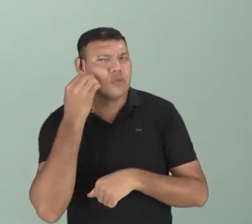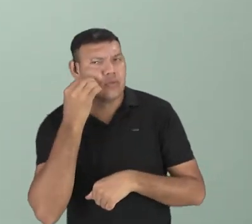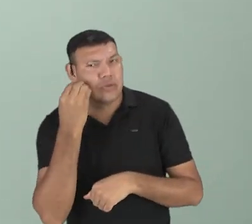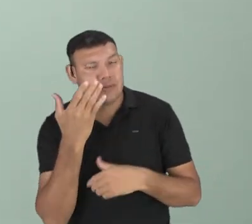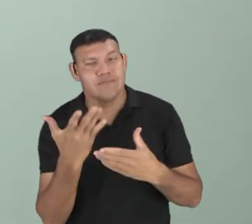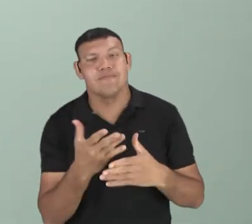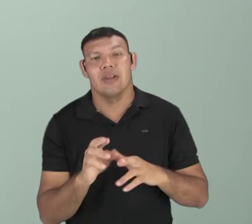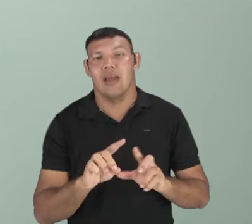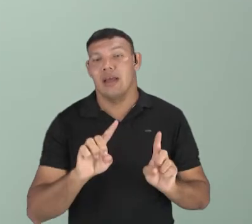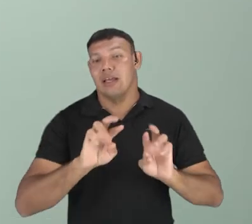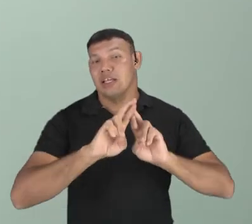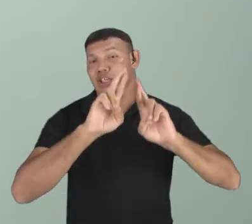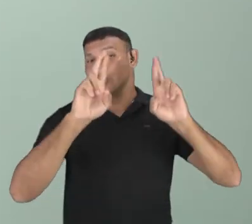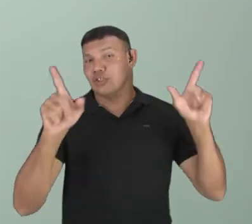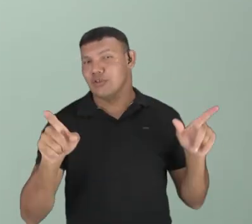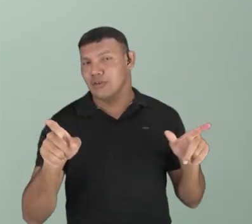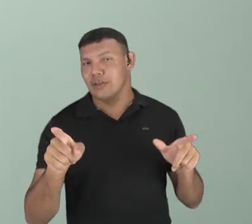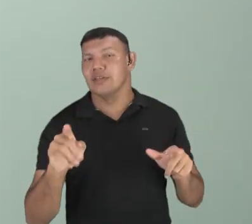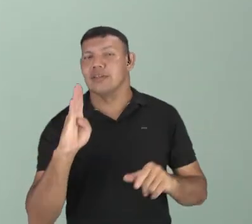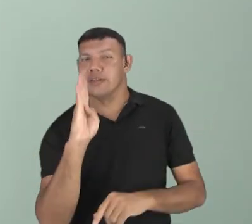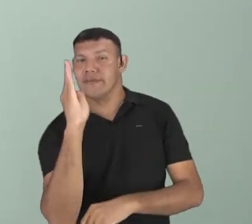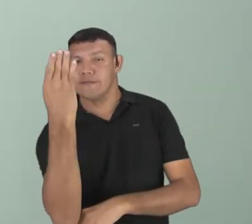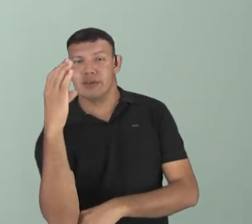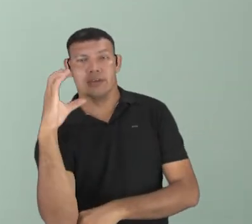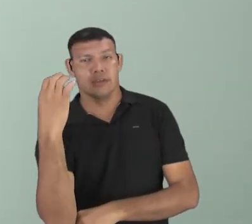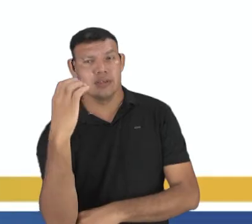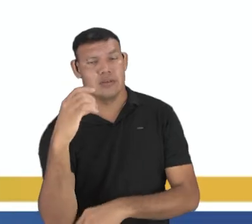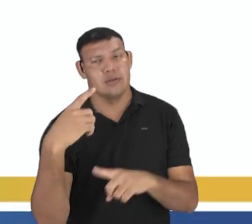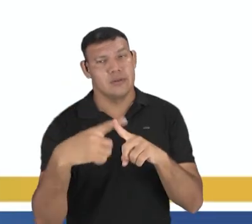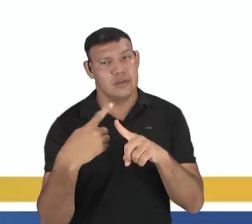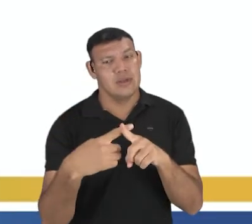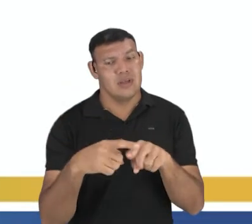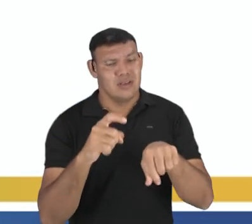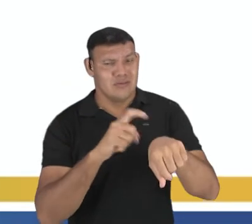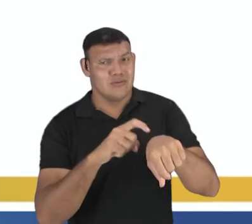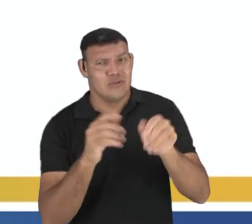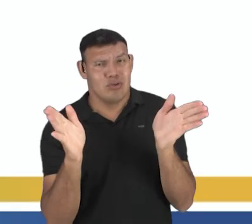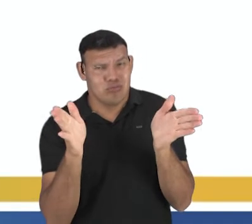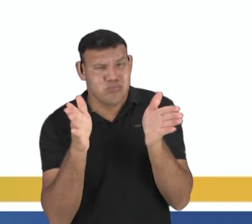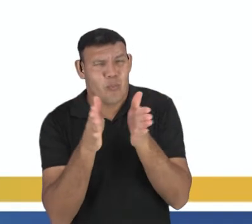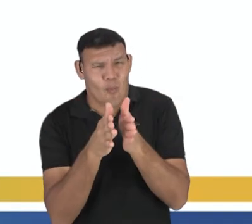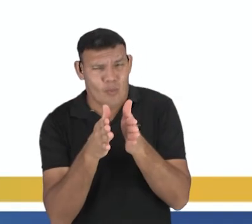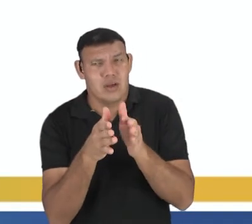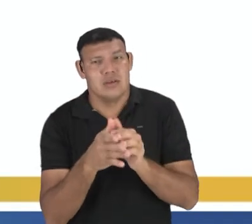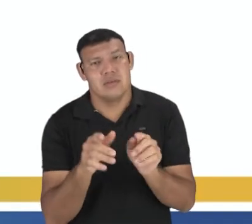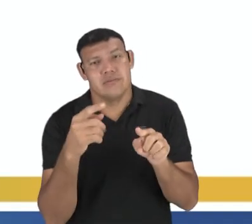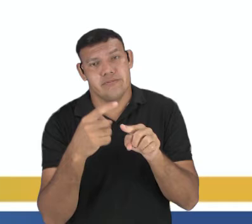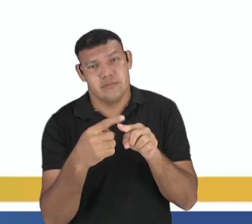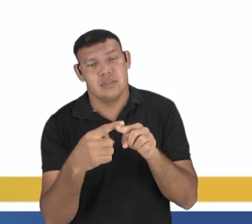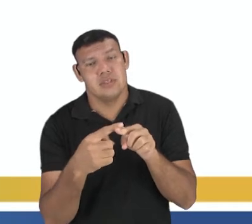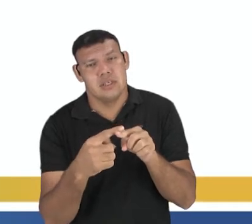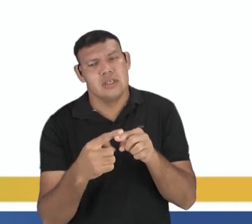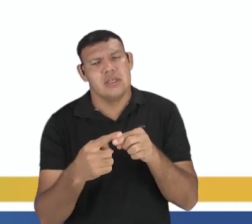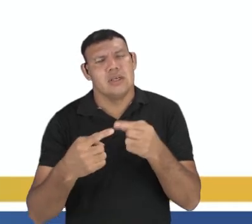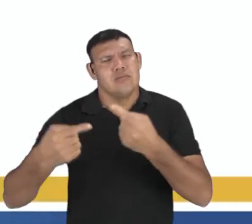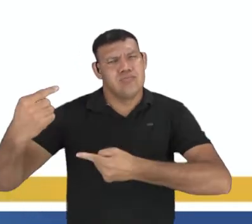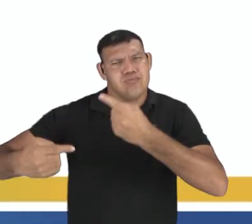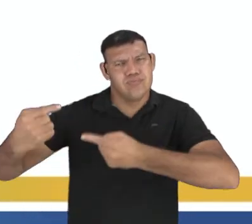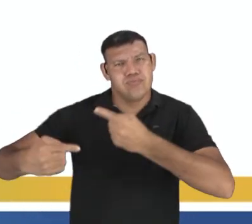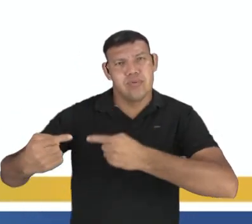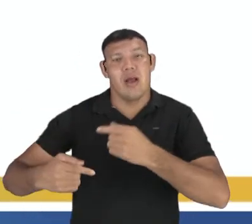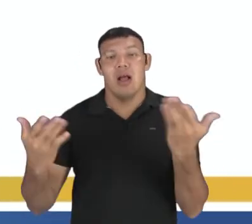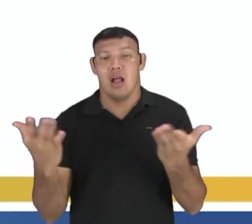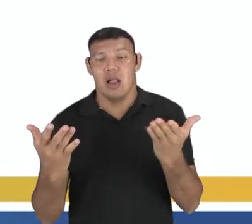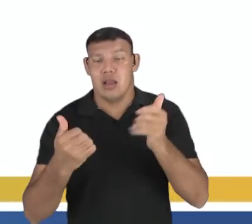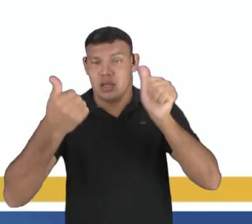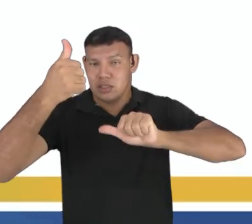faz o contrário. A gente não tem tempo aqui para analisar, mas é um grande tema para vocês debaterem. Então, vamos analisar a nossa questão sobre o modo de